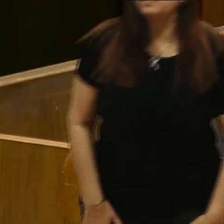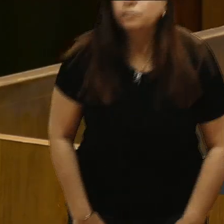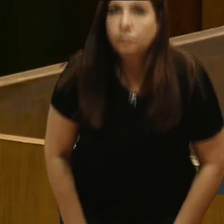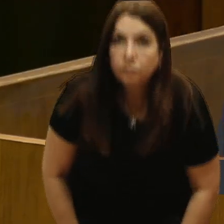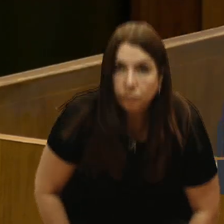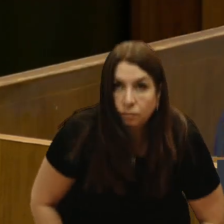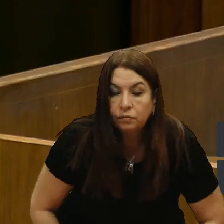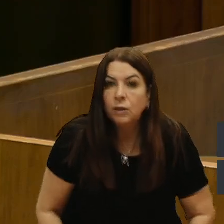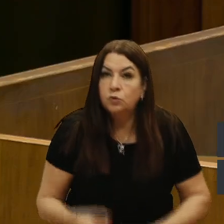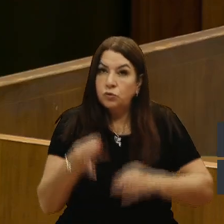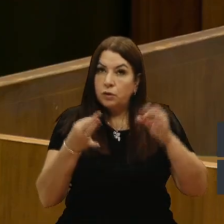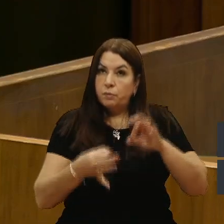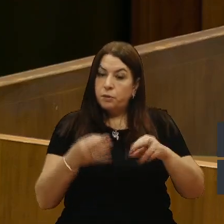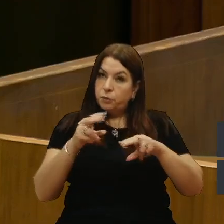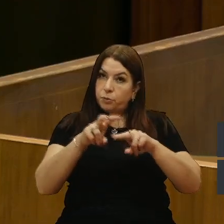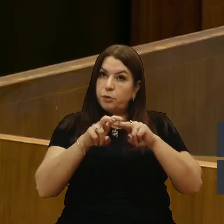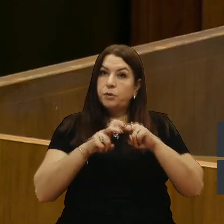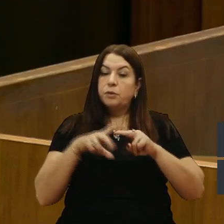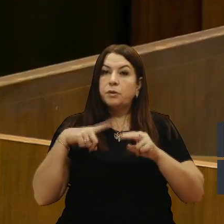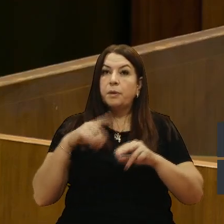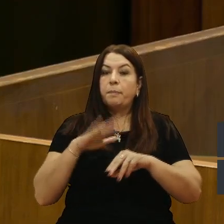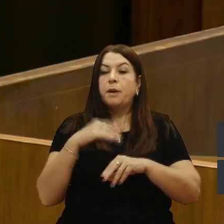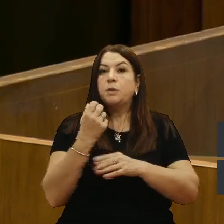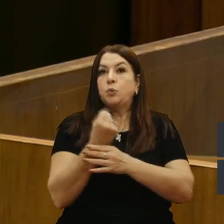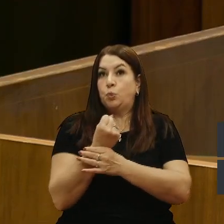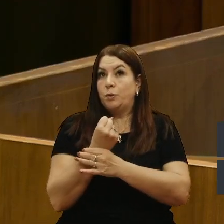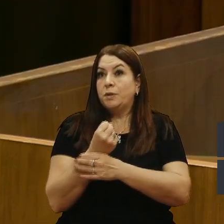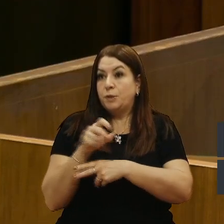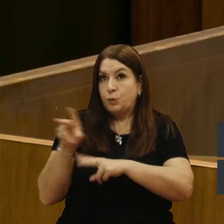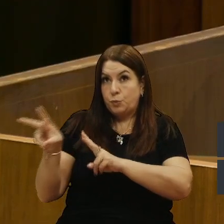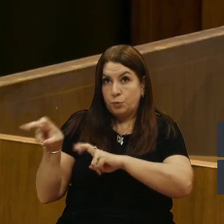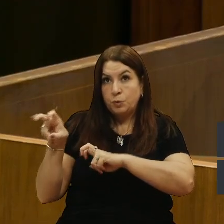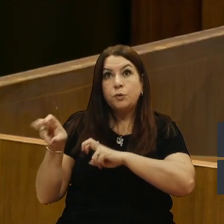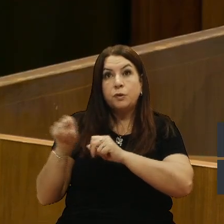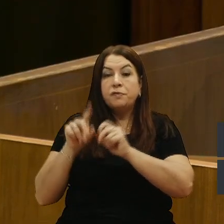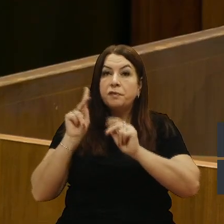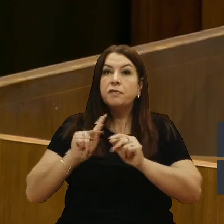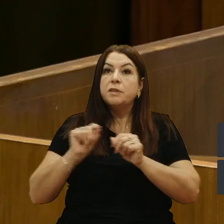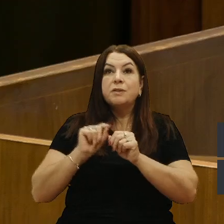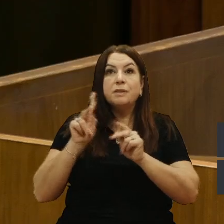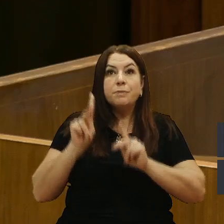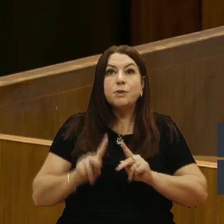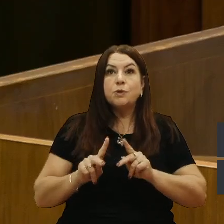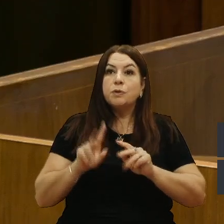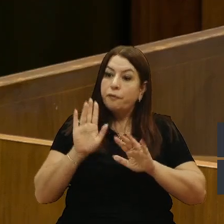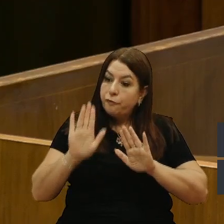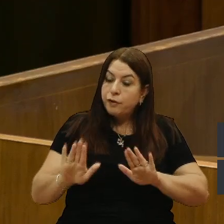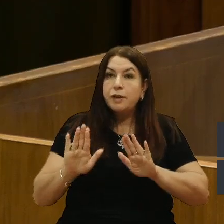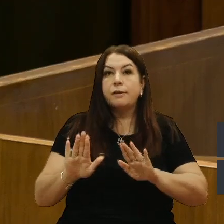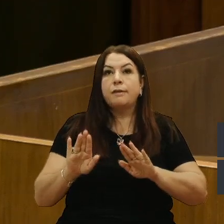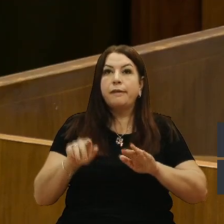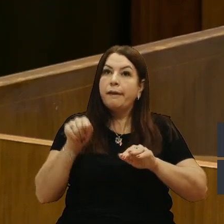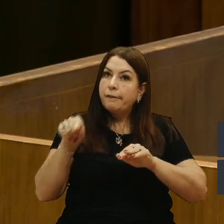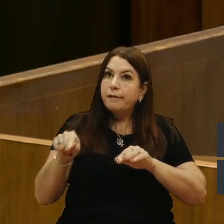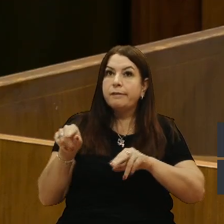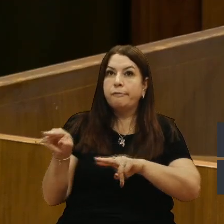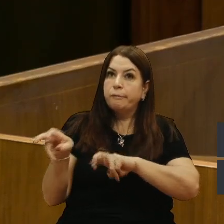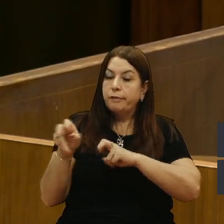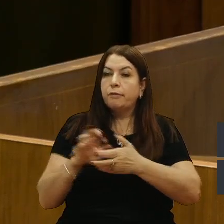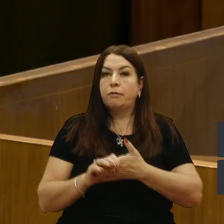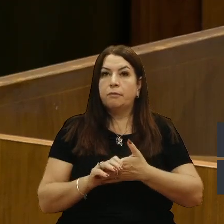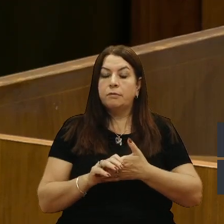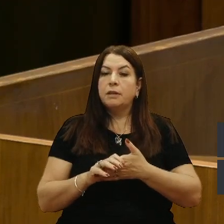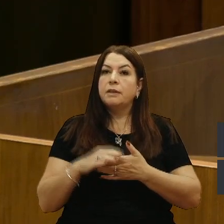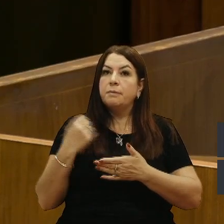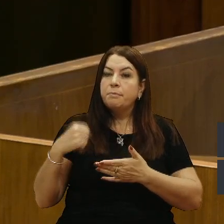por isso, ter mais segurança no interior faz com que as pessoas do interior permaneçam na terra, né? Então, a